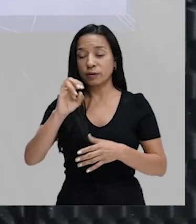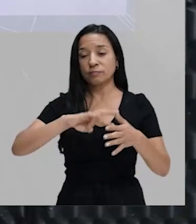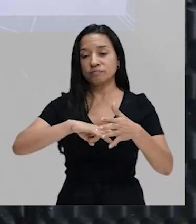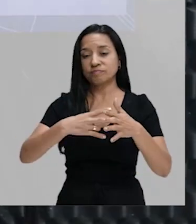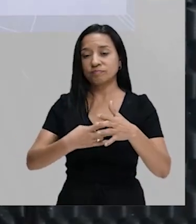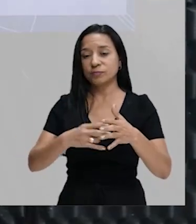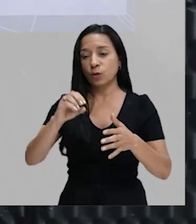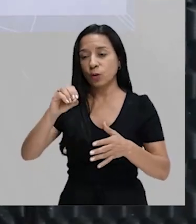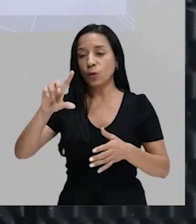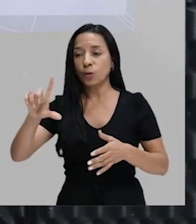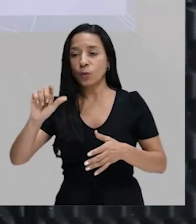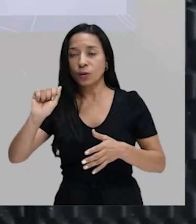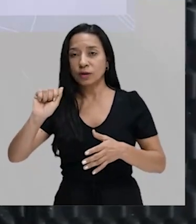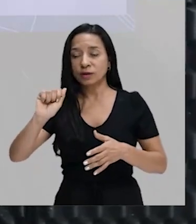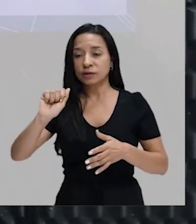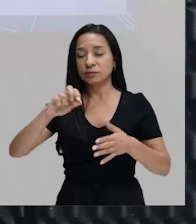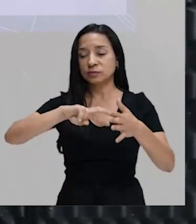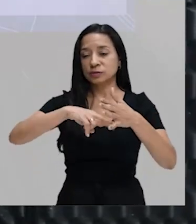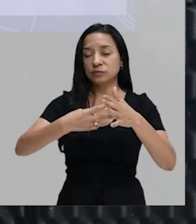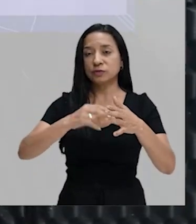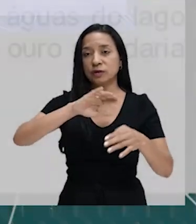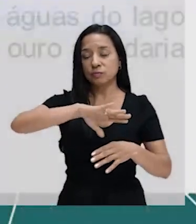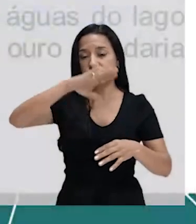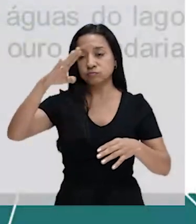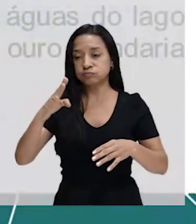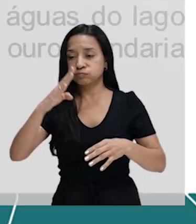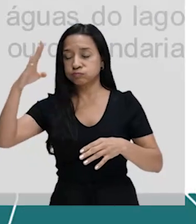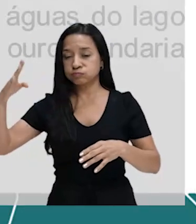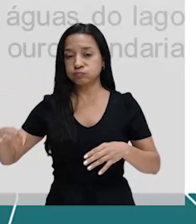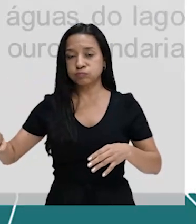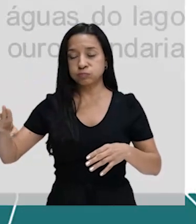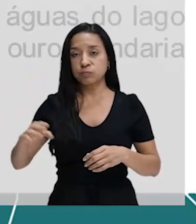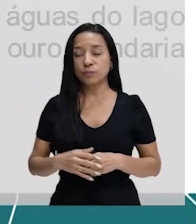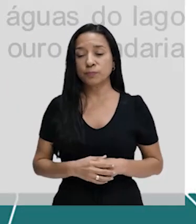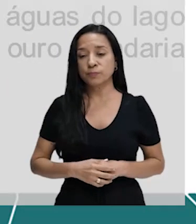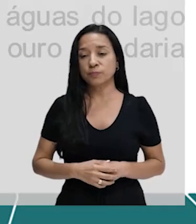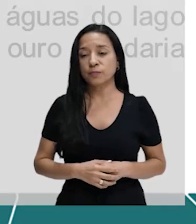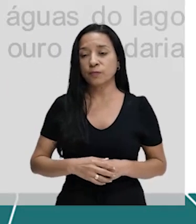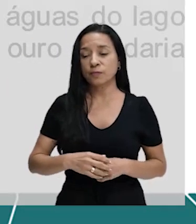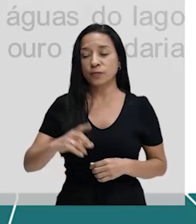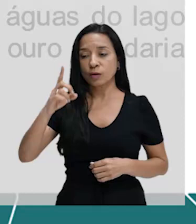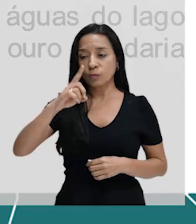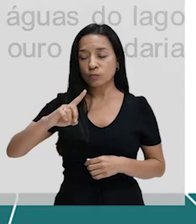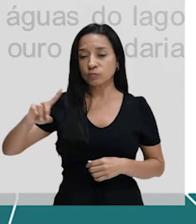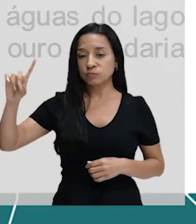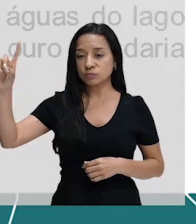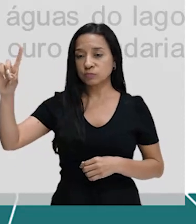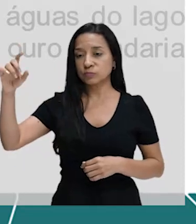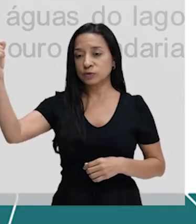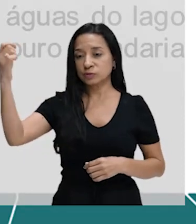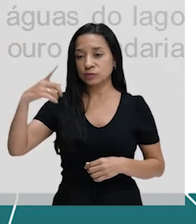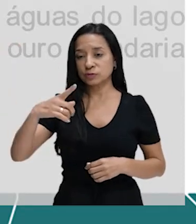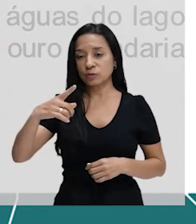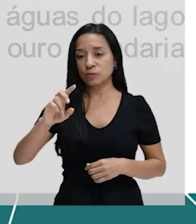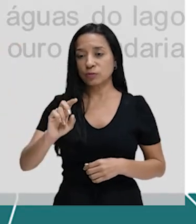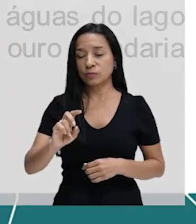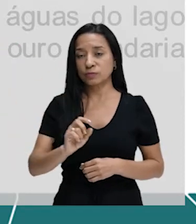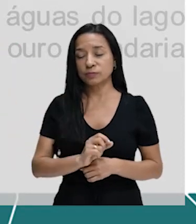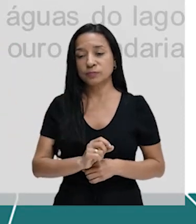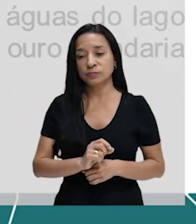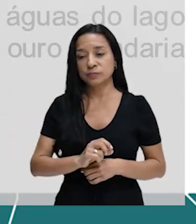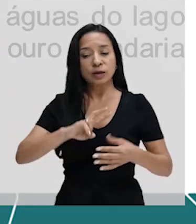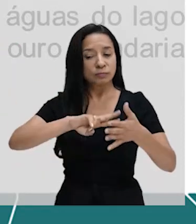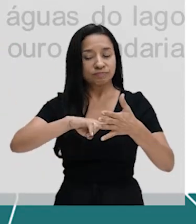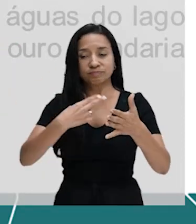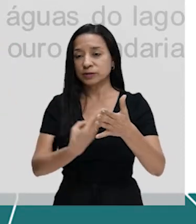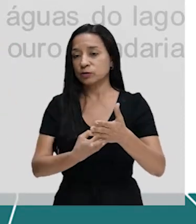onda. O Deus Sol, vamos agora para a versão, não é a tradução do que nós já vimos, é uma